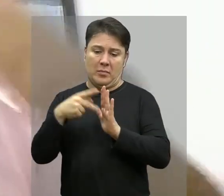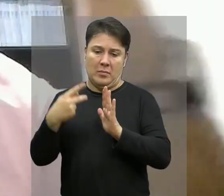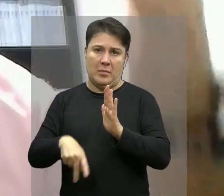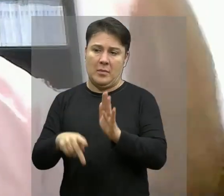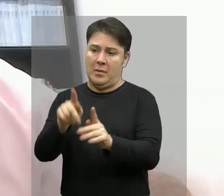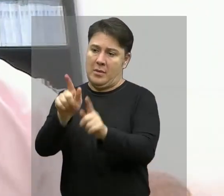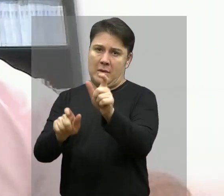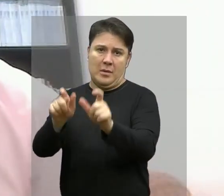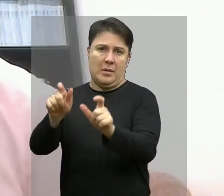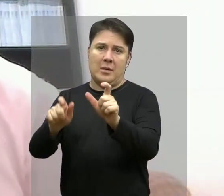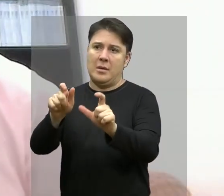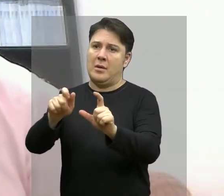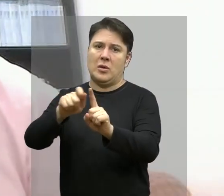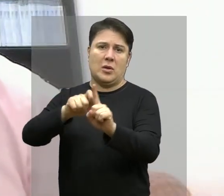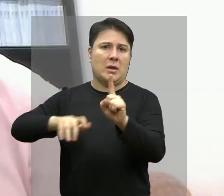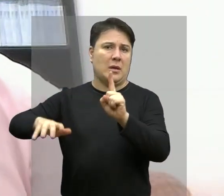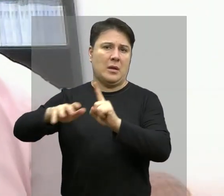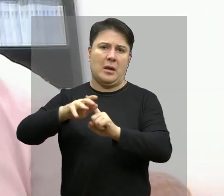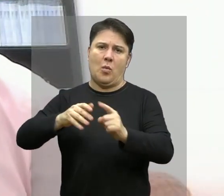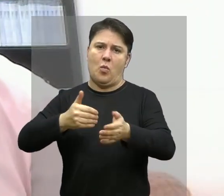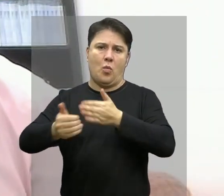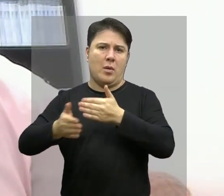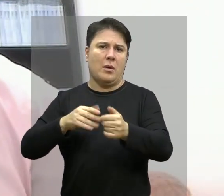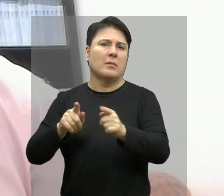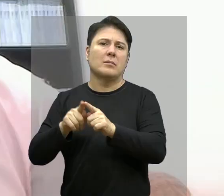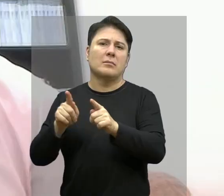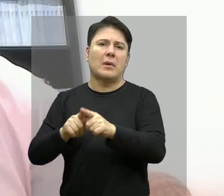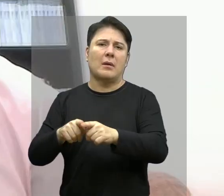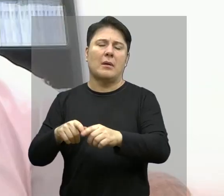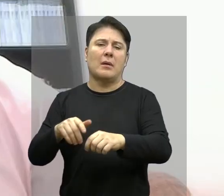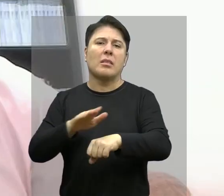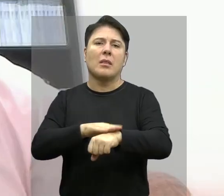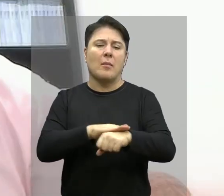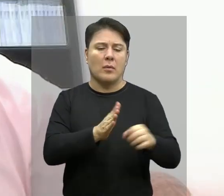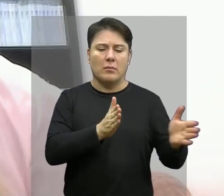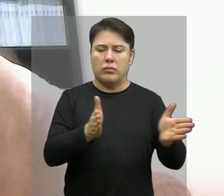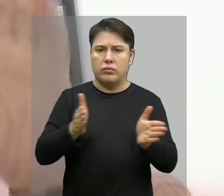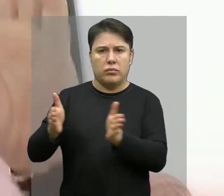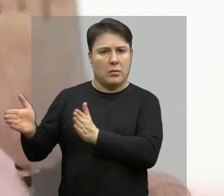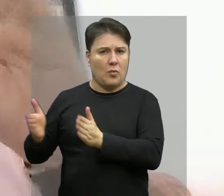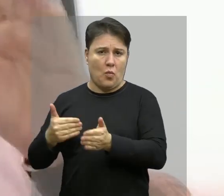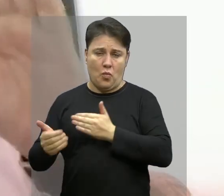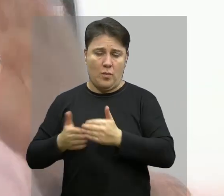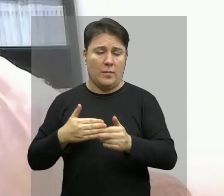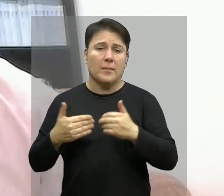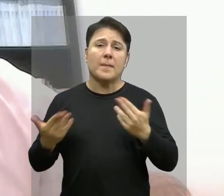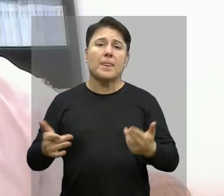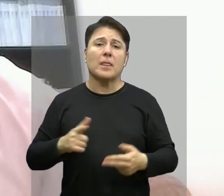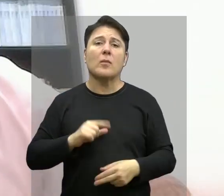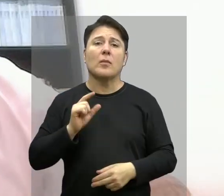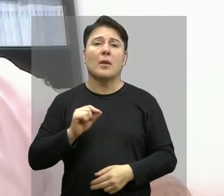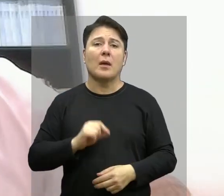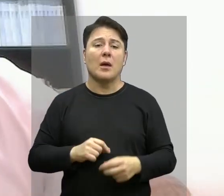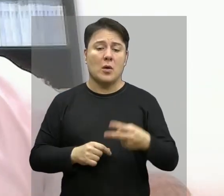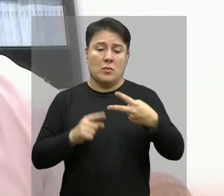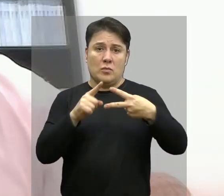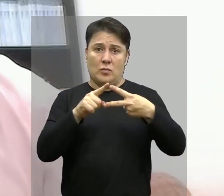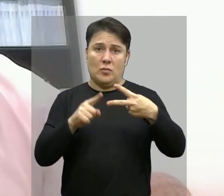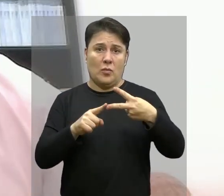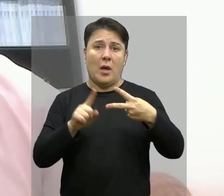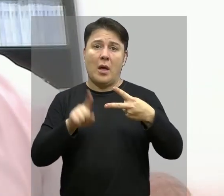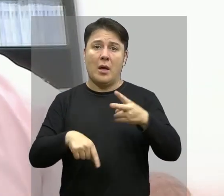qualquer civilização, em qualquer época, a questão do dinheiro, né? O poder que ele tem. Então, a gente assume duas coisas muito